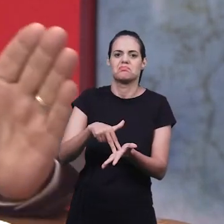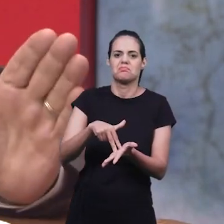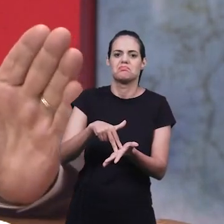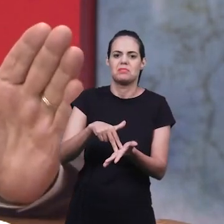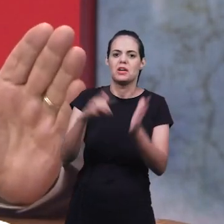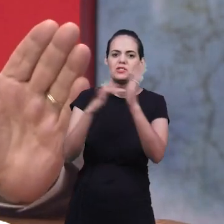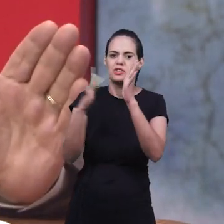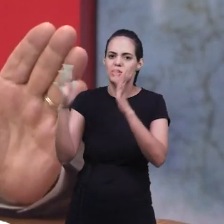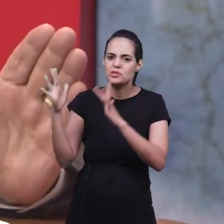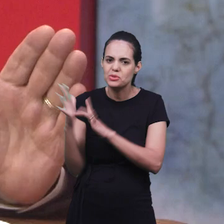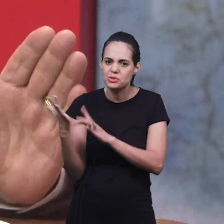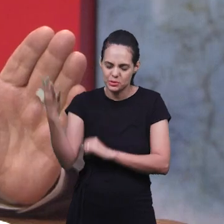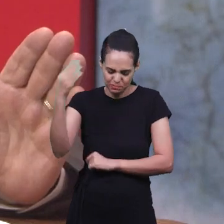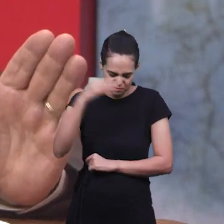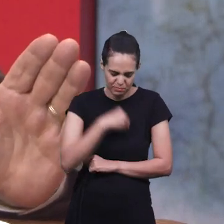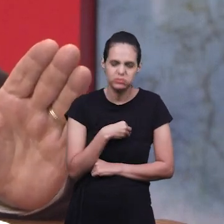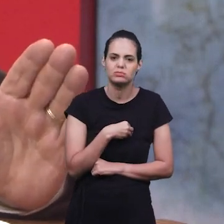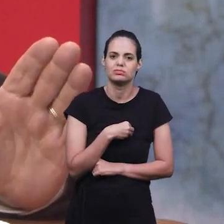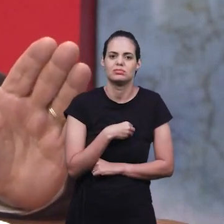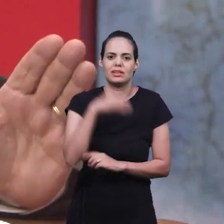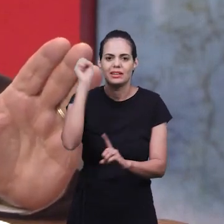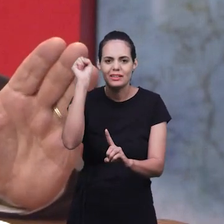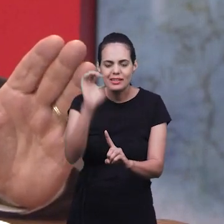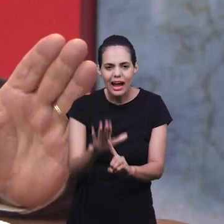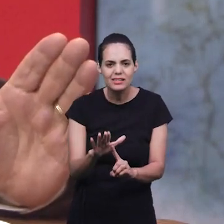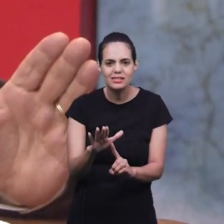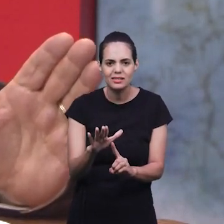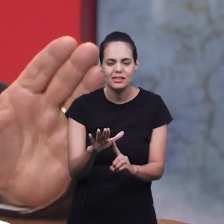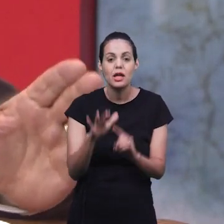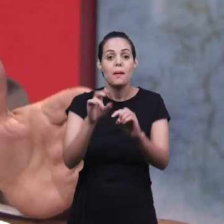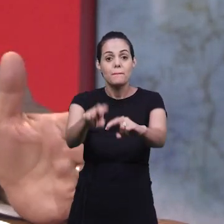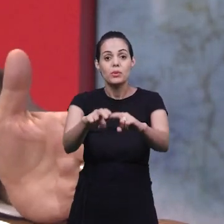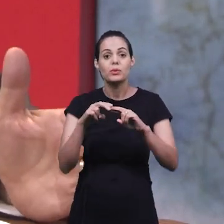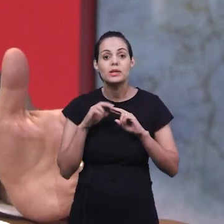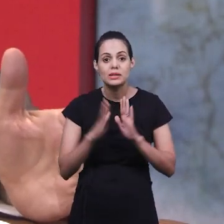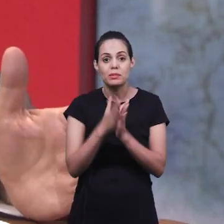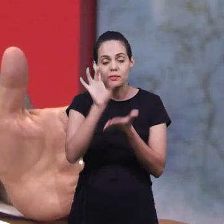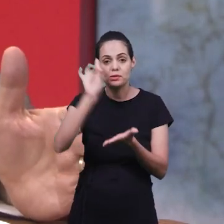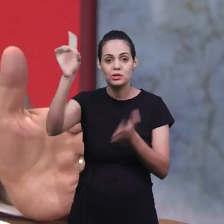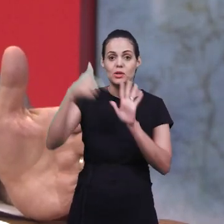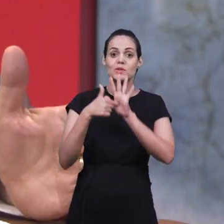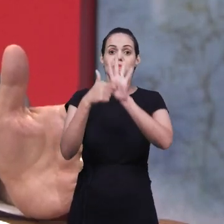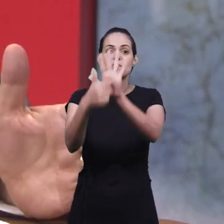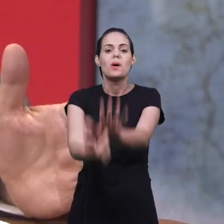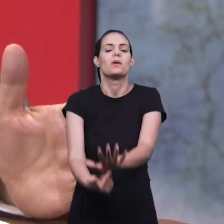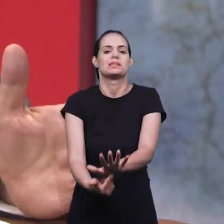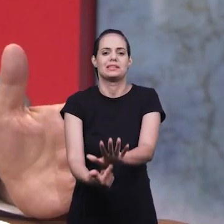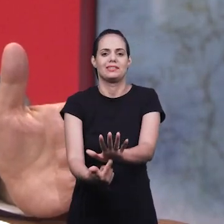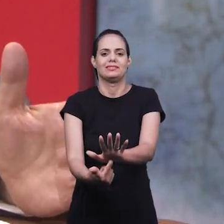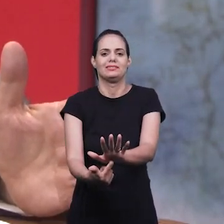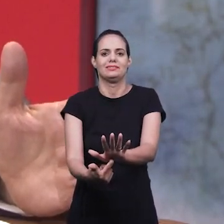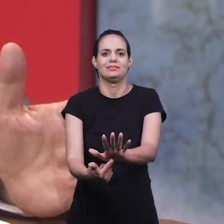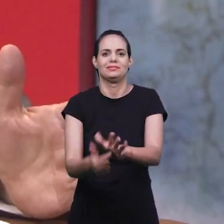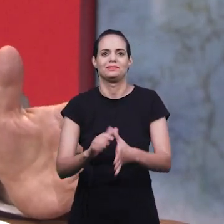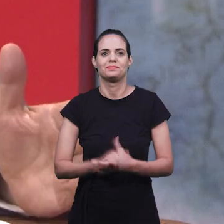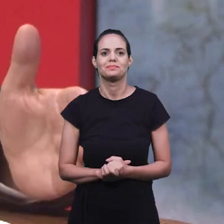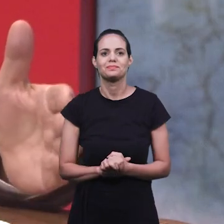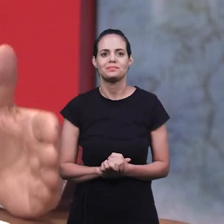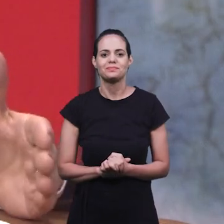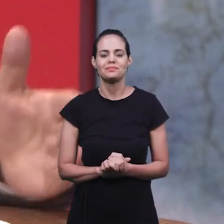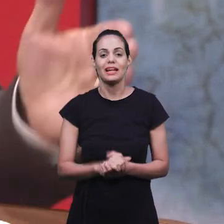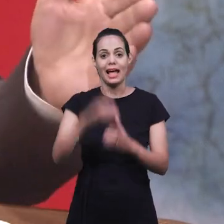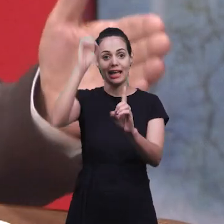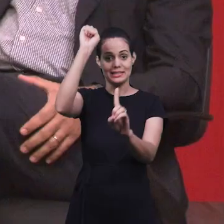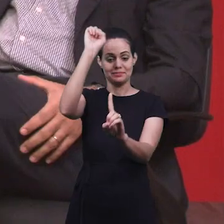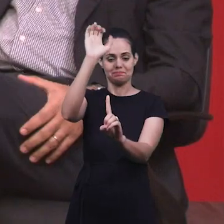Jesus sem a lei. Por isso que a palavra diz que pela graça sois salvos, isso não vem de vós, é